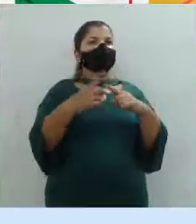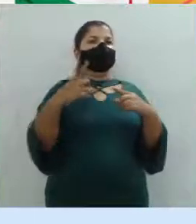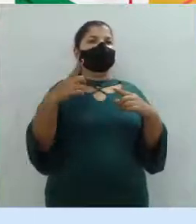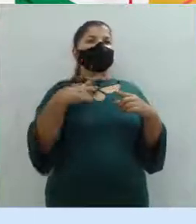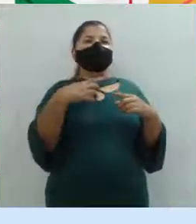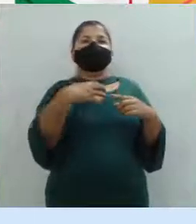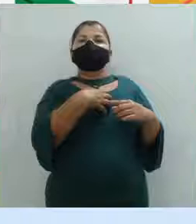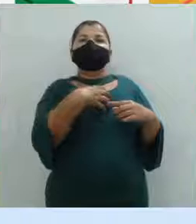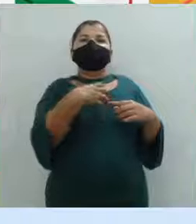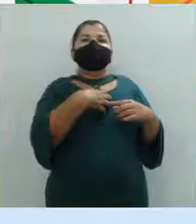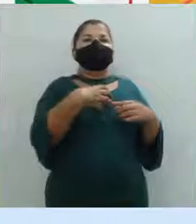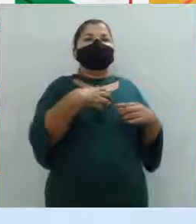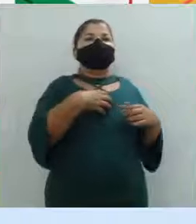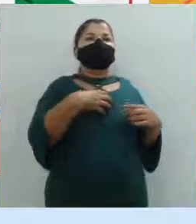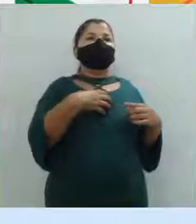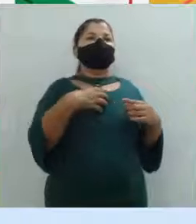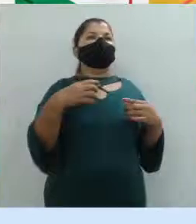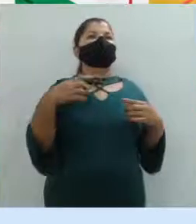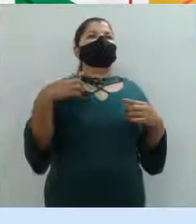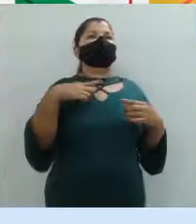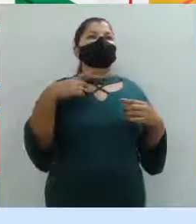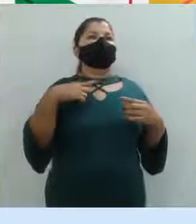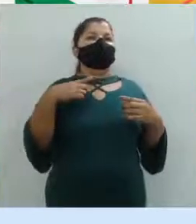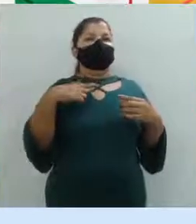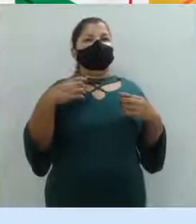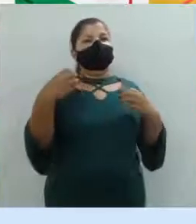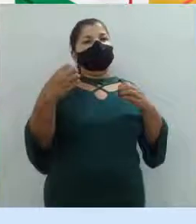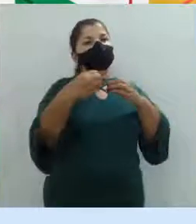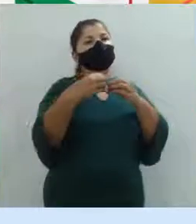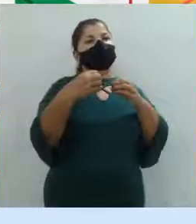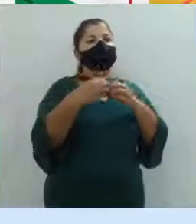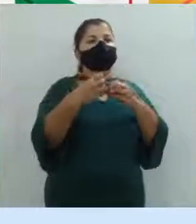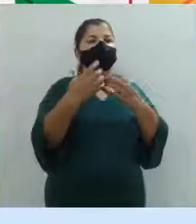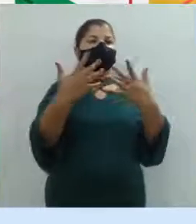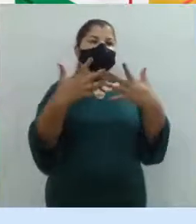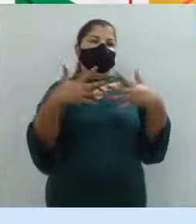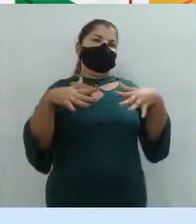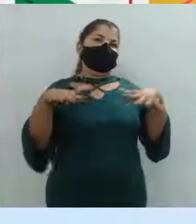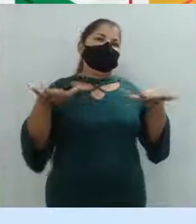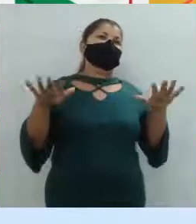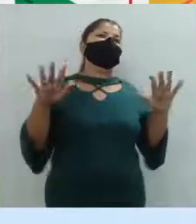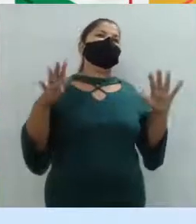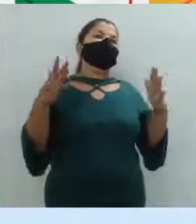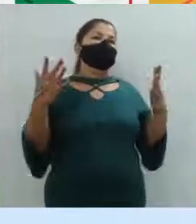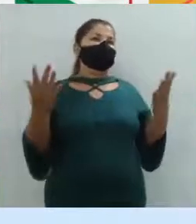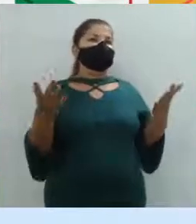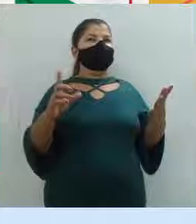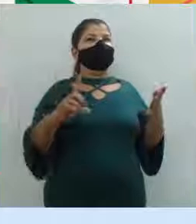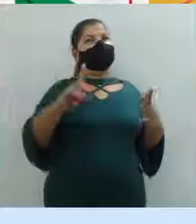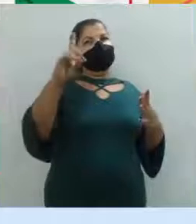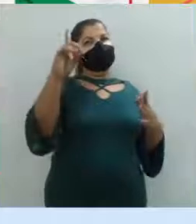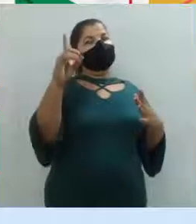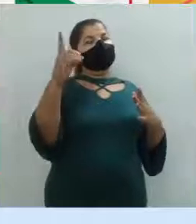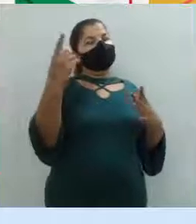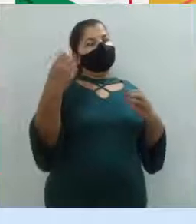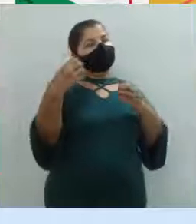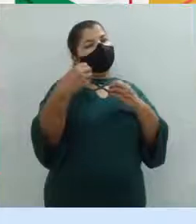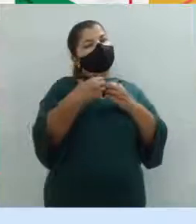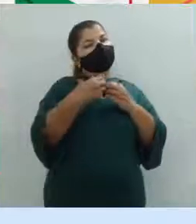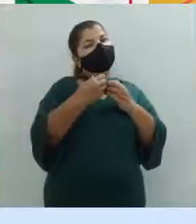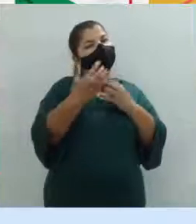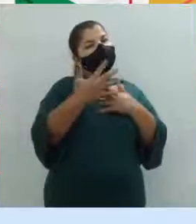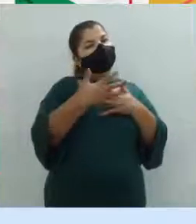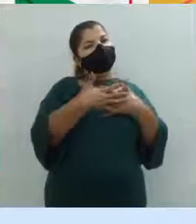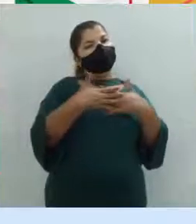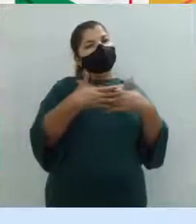a sensação de que está mais perto da natureza e assim mais perto de Deus. Então é um